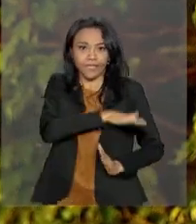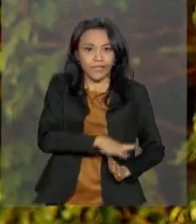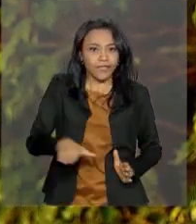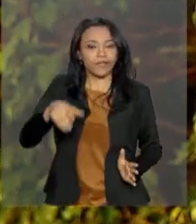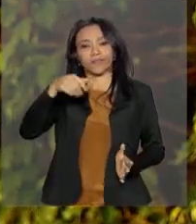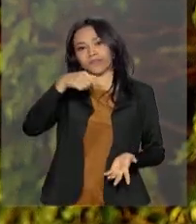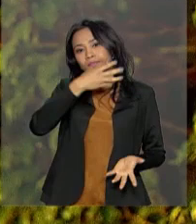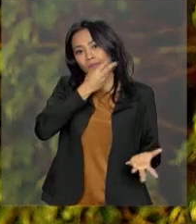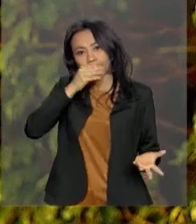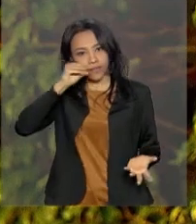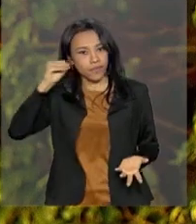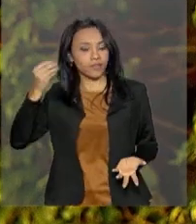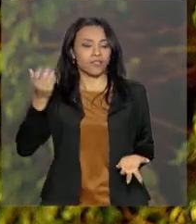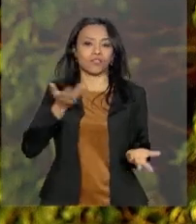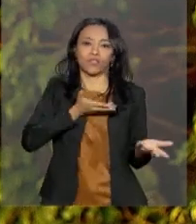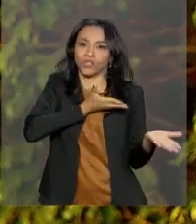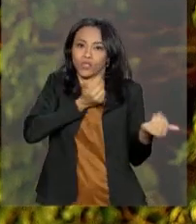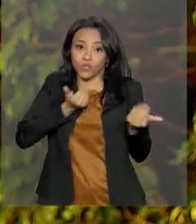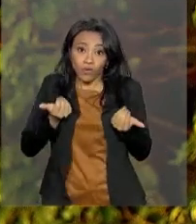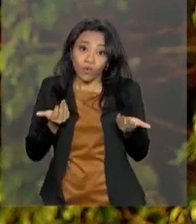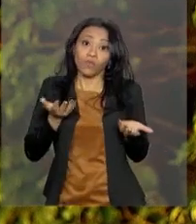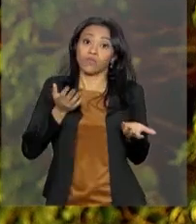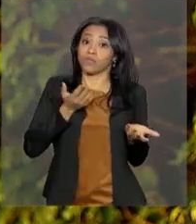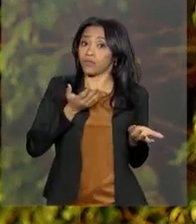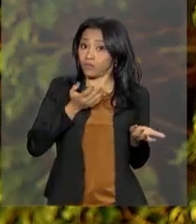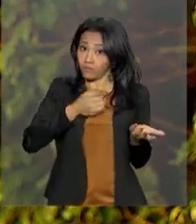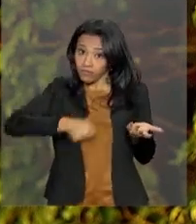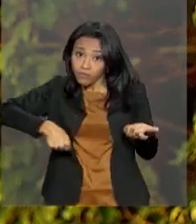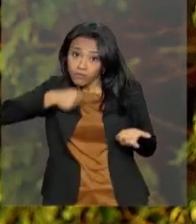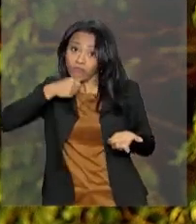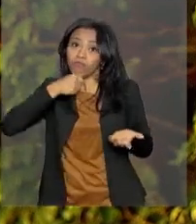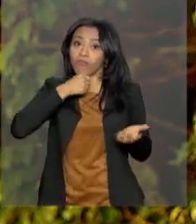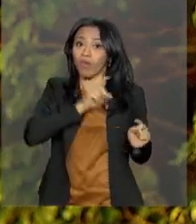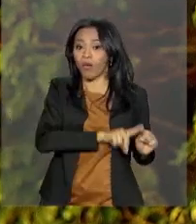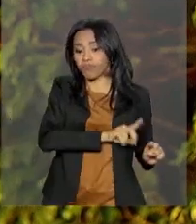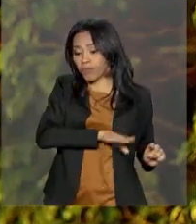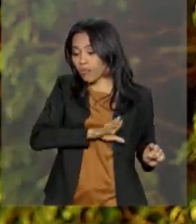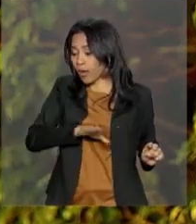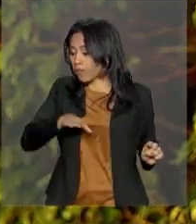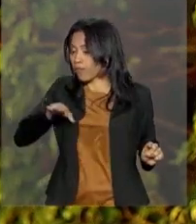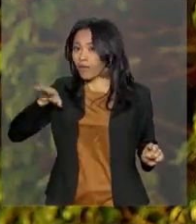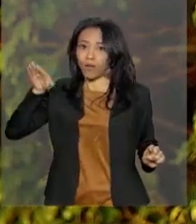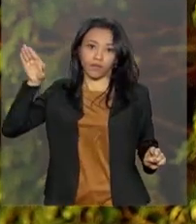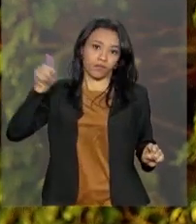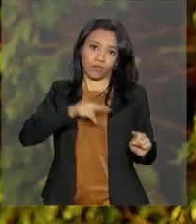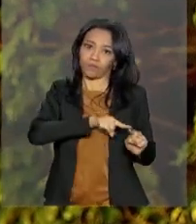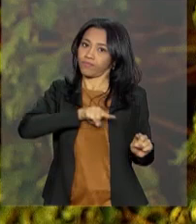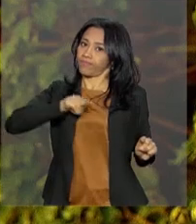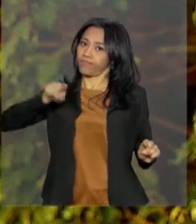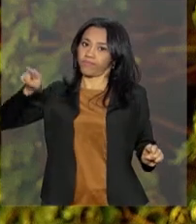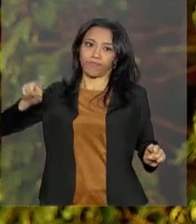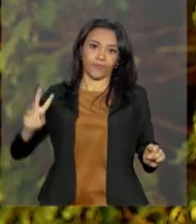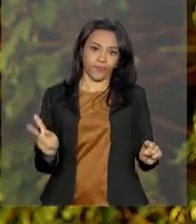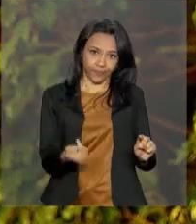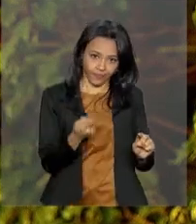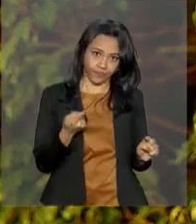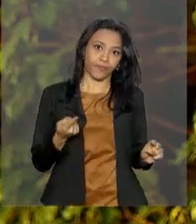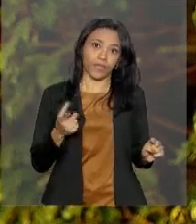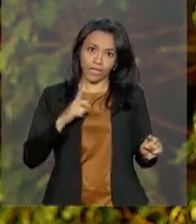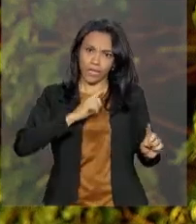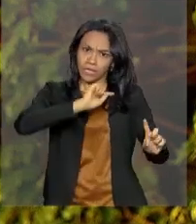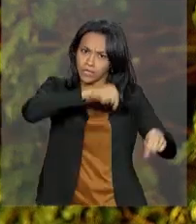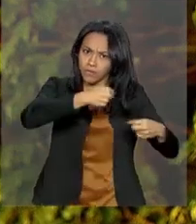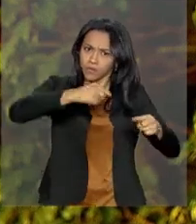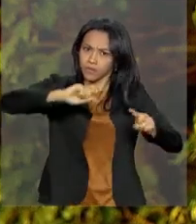e adultos jovens na velhice então todas essas fases elas nos trazem desafios